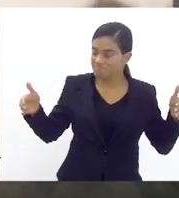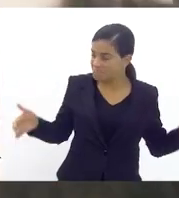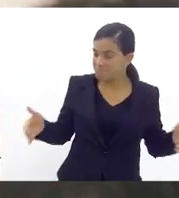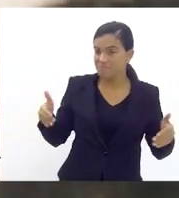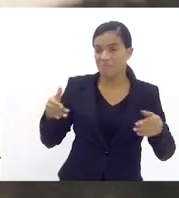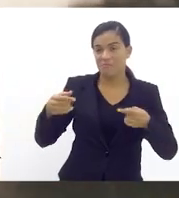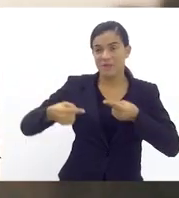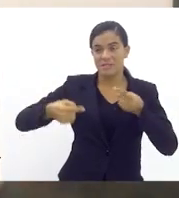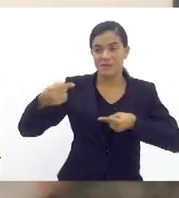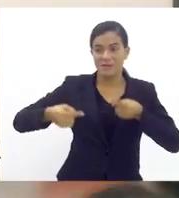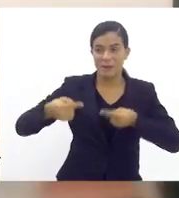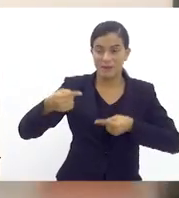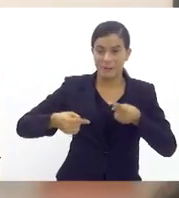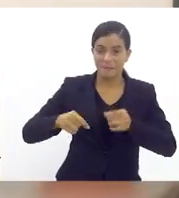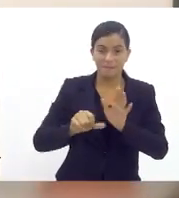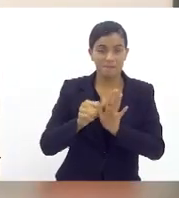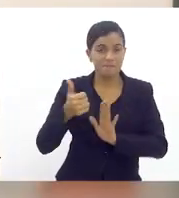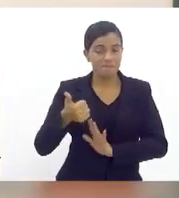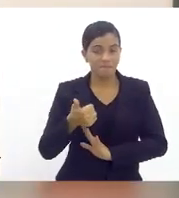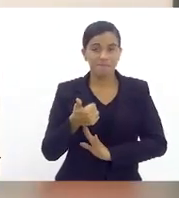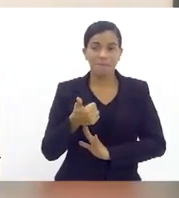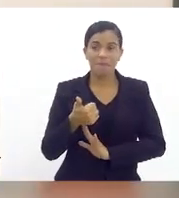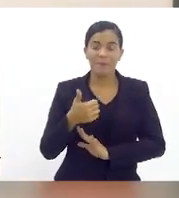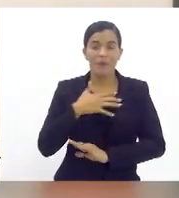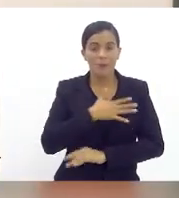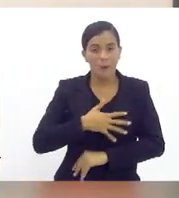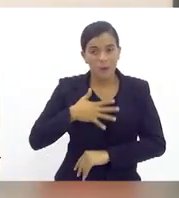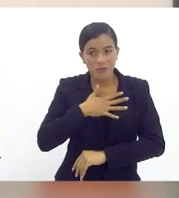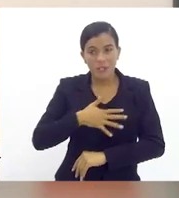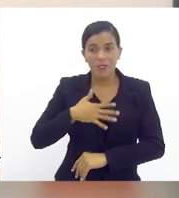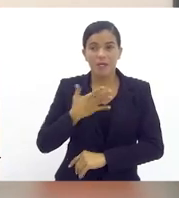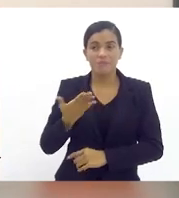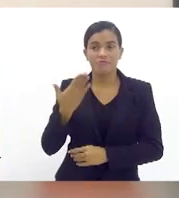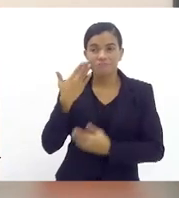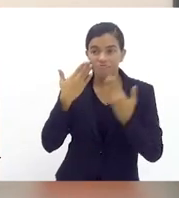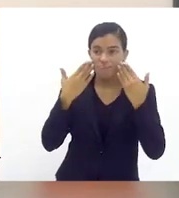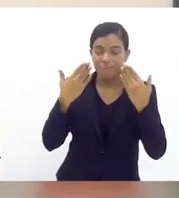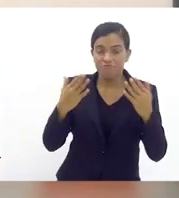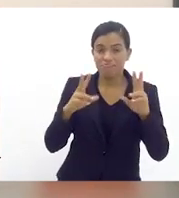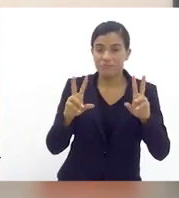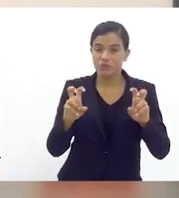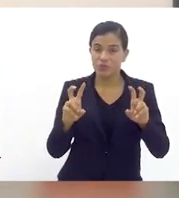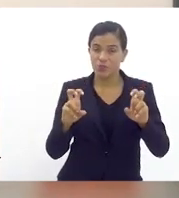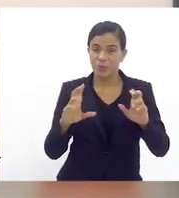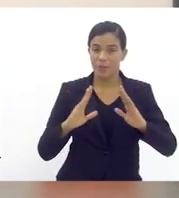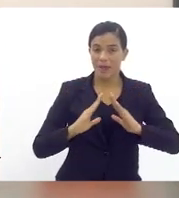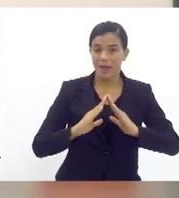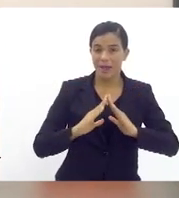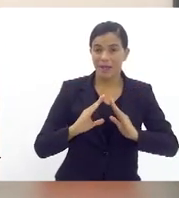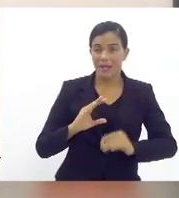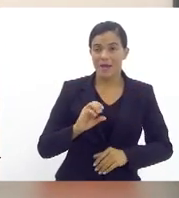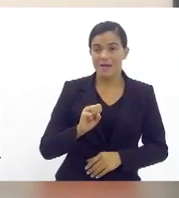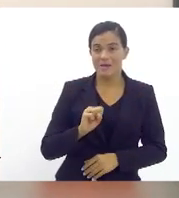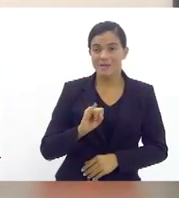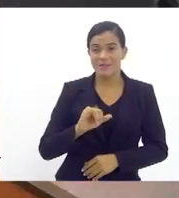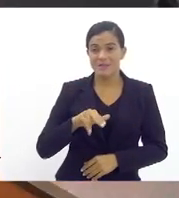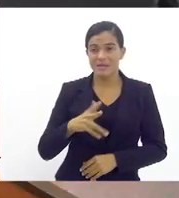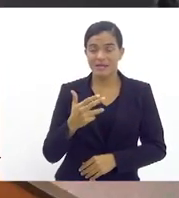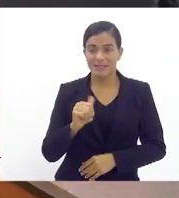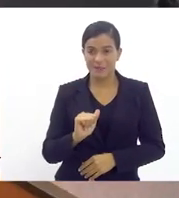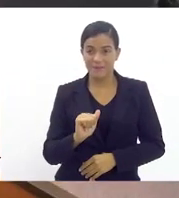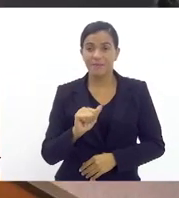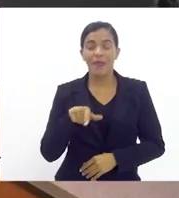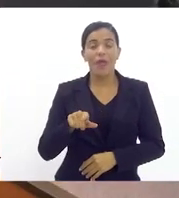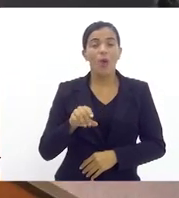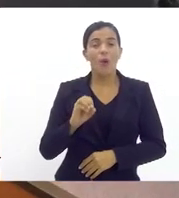debate. Primeiramente, eu queria... apresentar, né? Eu sou da Casinha, hoje estou como presidente da Casinha. A Casinha é